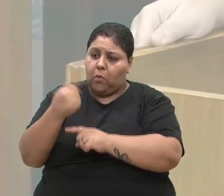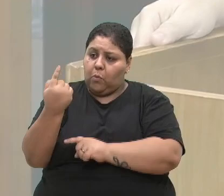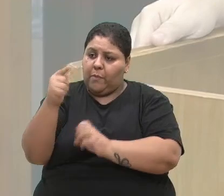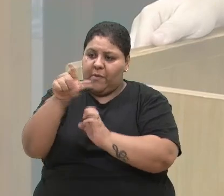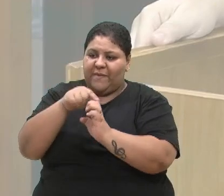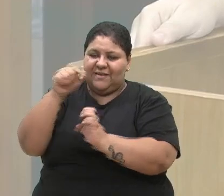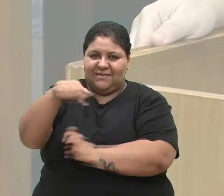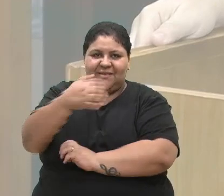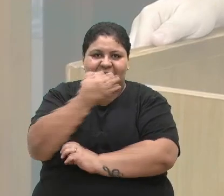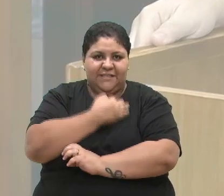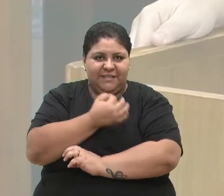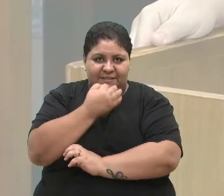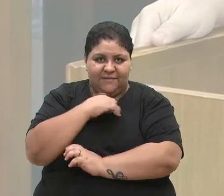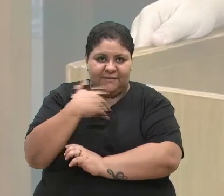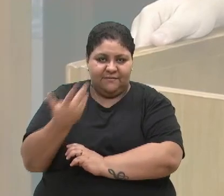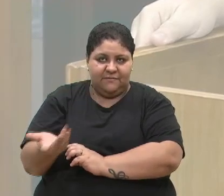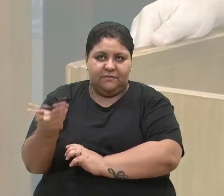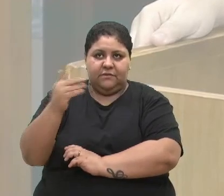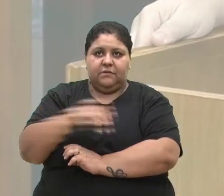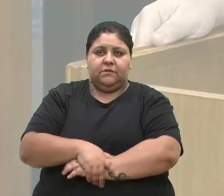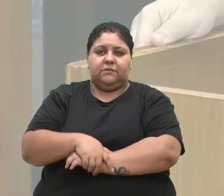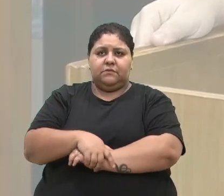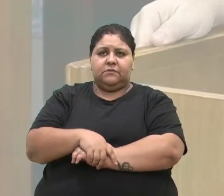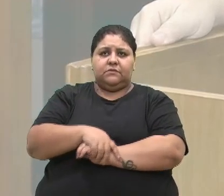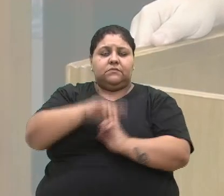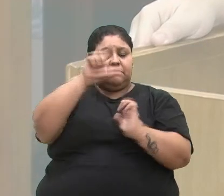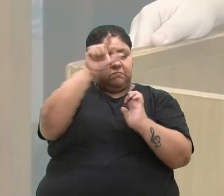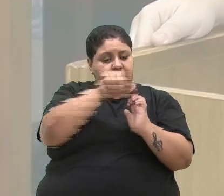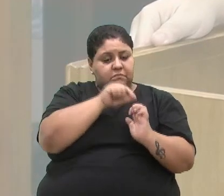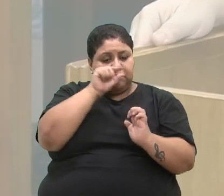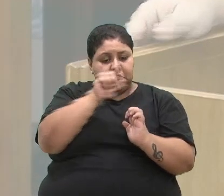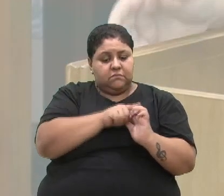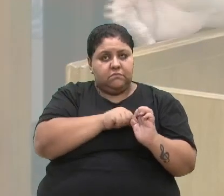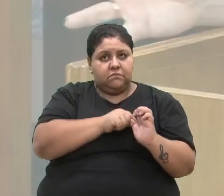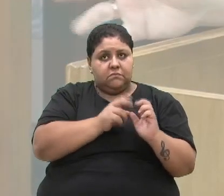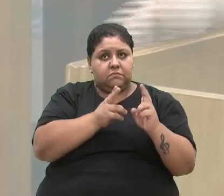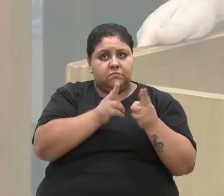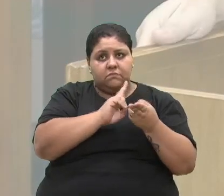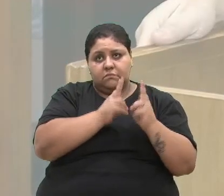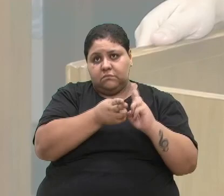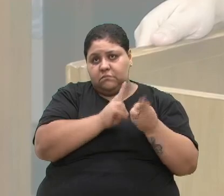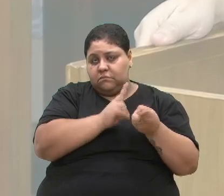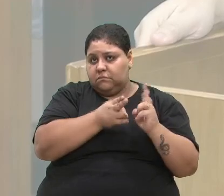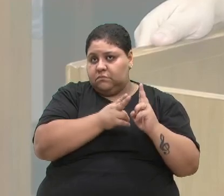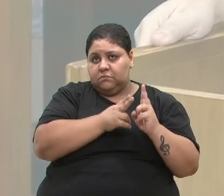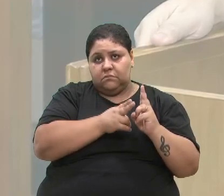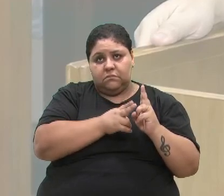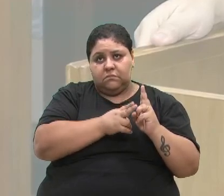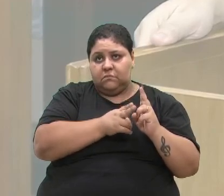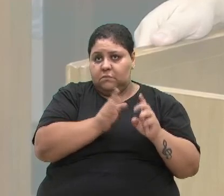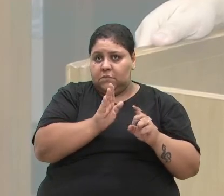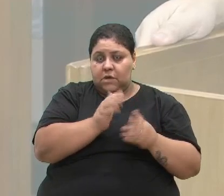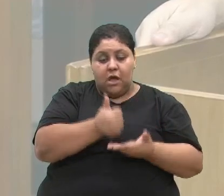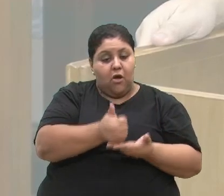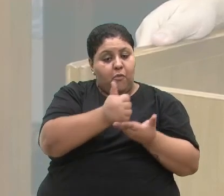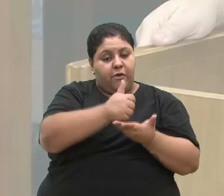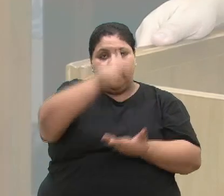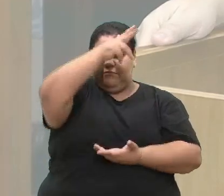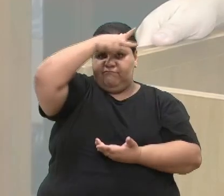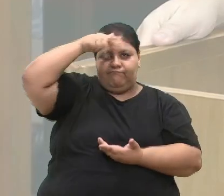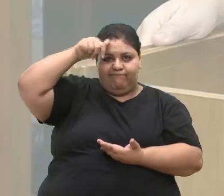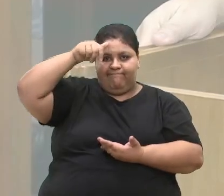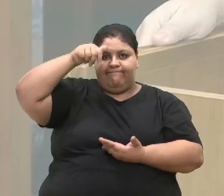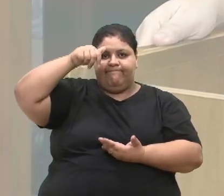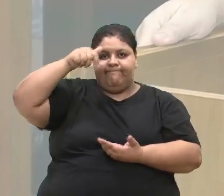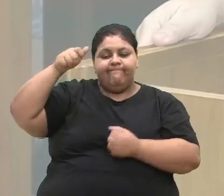Caxias. Que é a empresa que faz o transporte público e é subsidiada pelo município. Então podemos